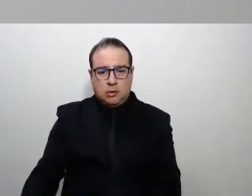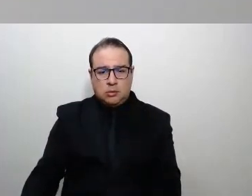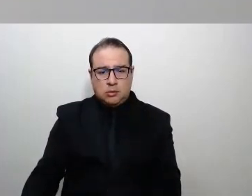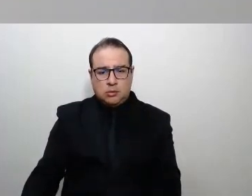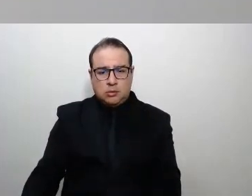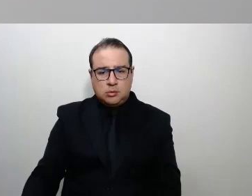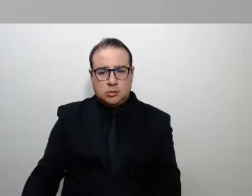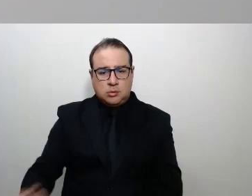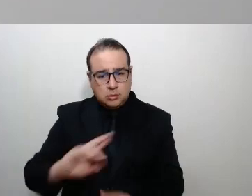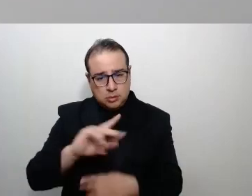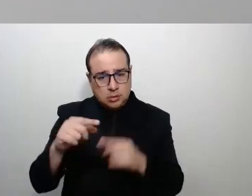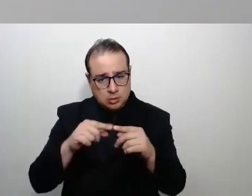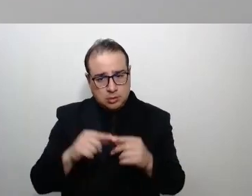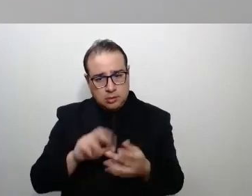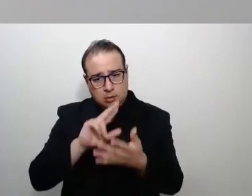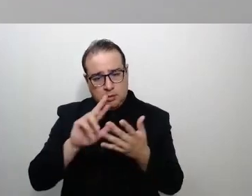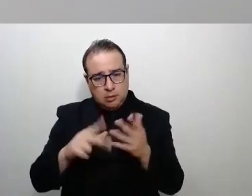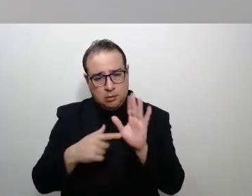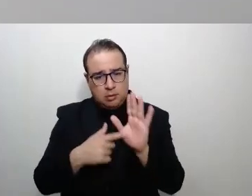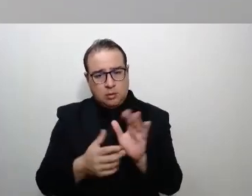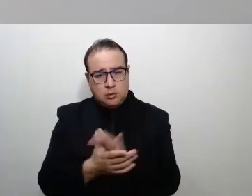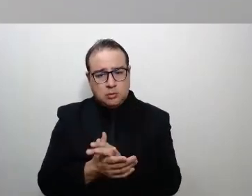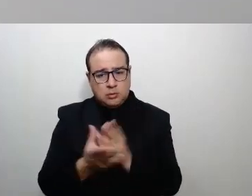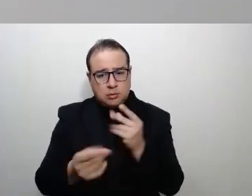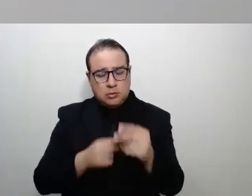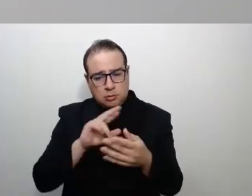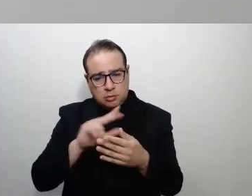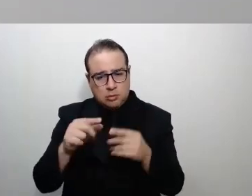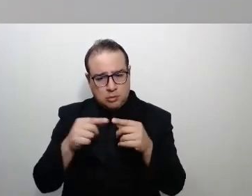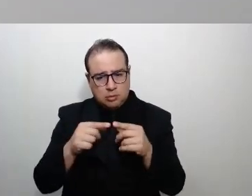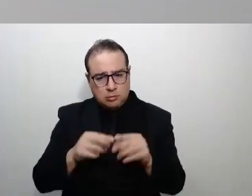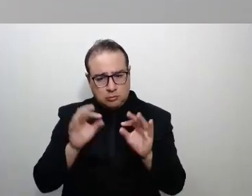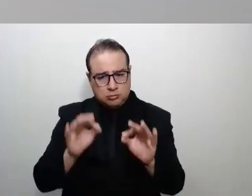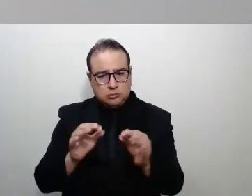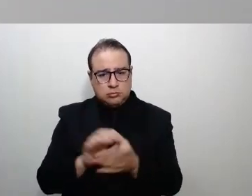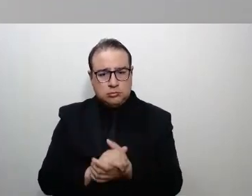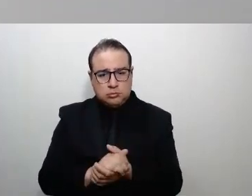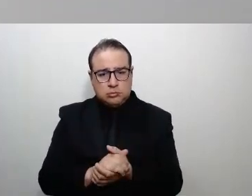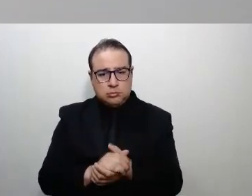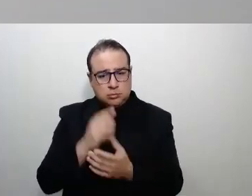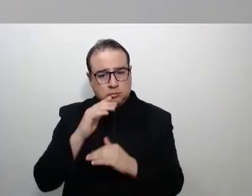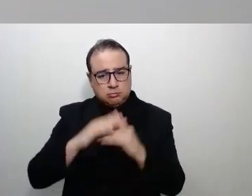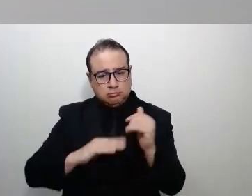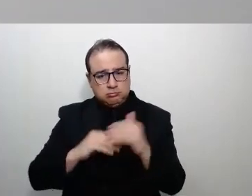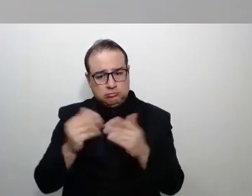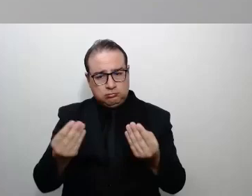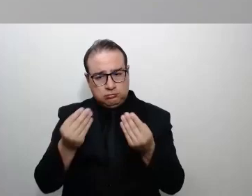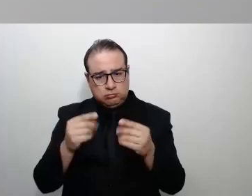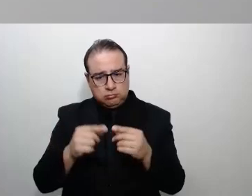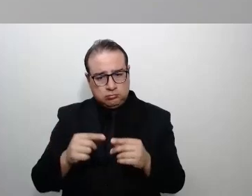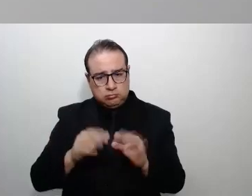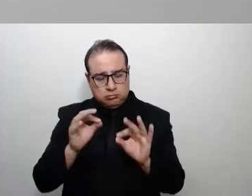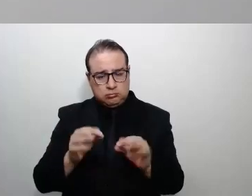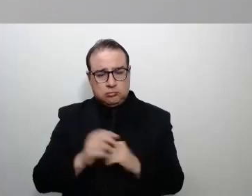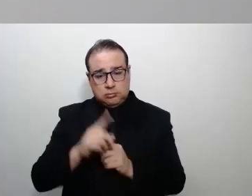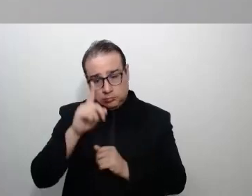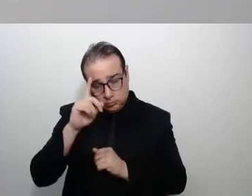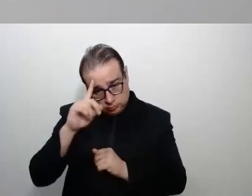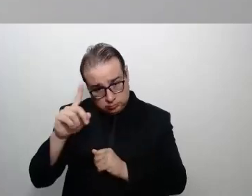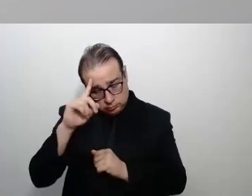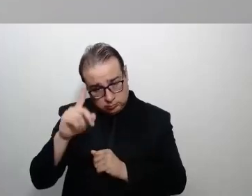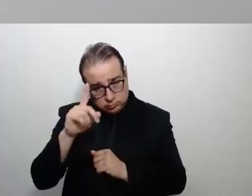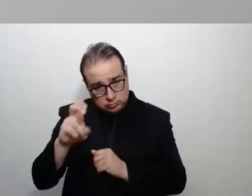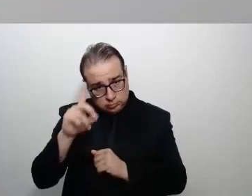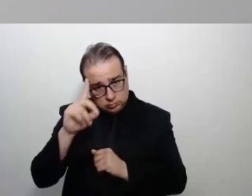um calendário de correções nós já praticamente de 15 em 15 dias nós vamos